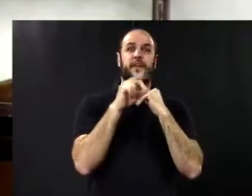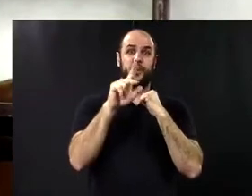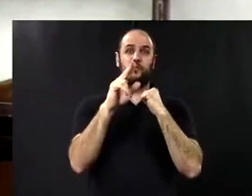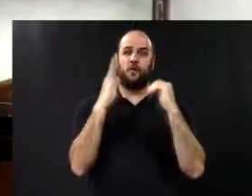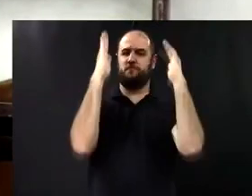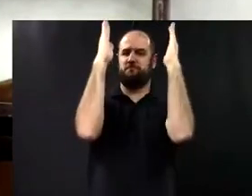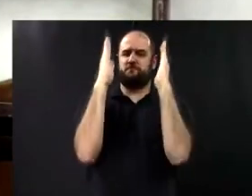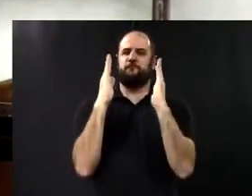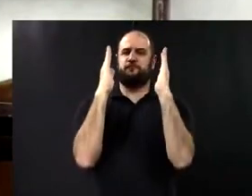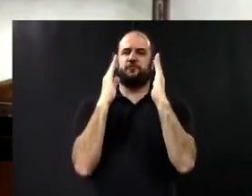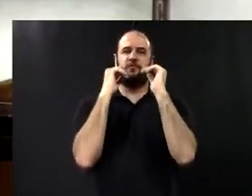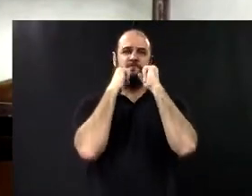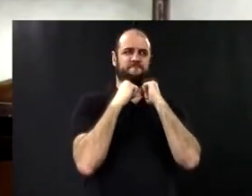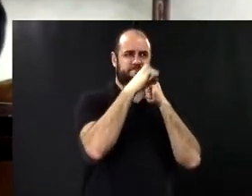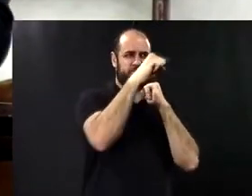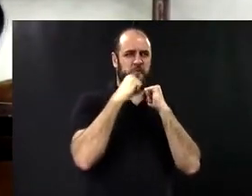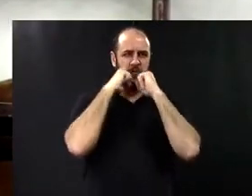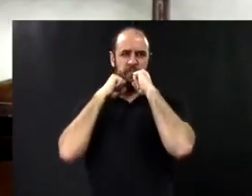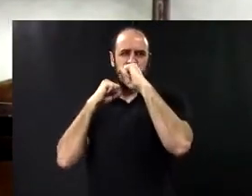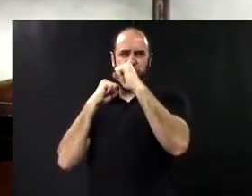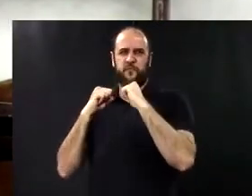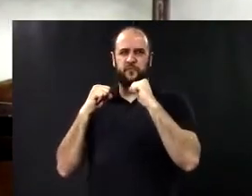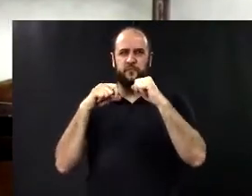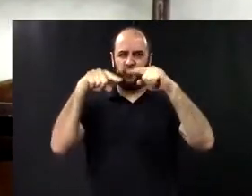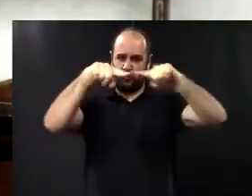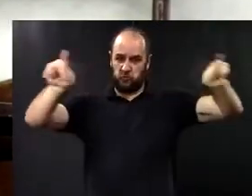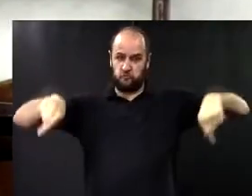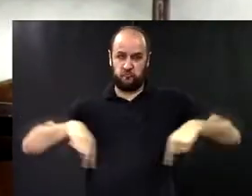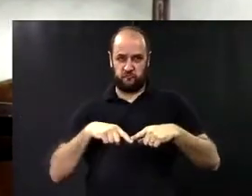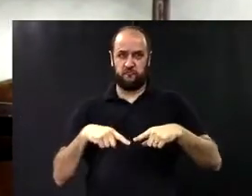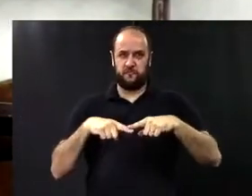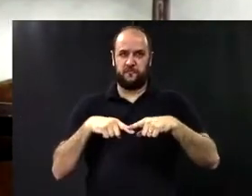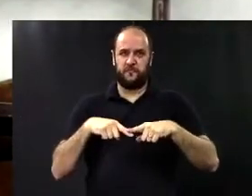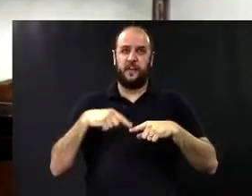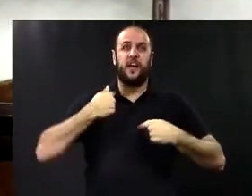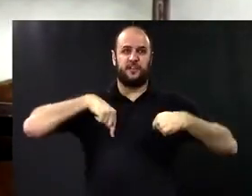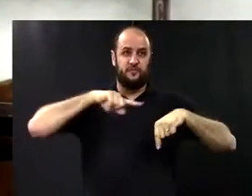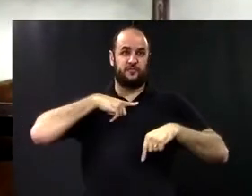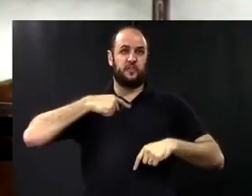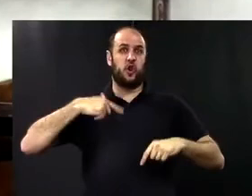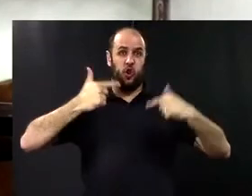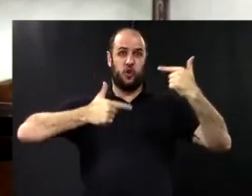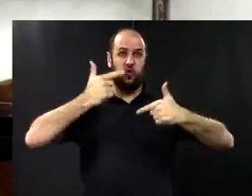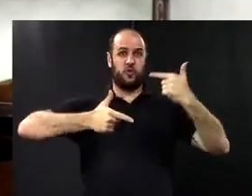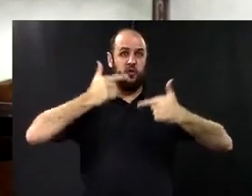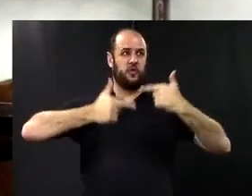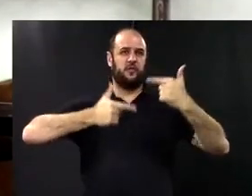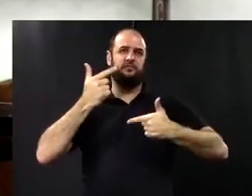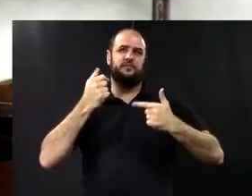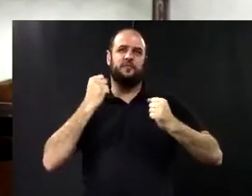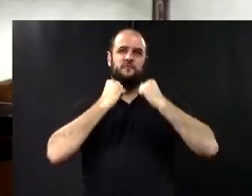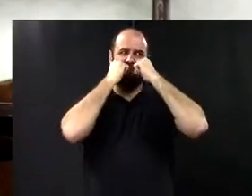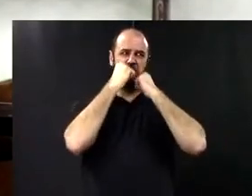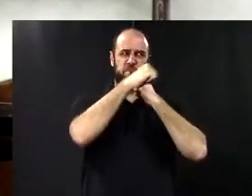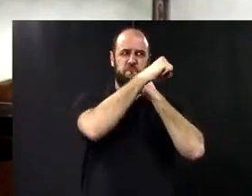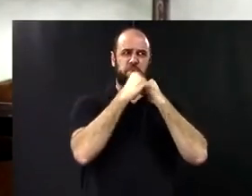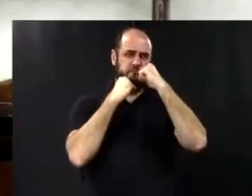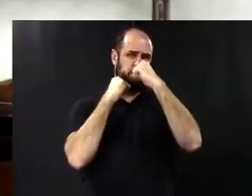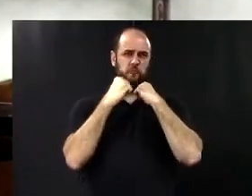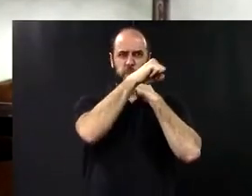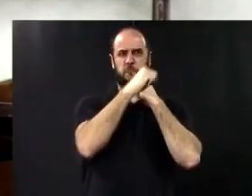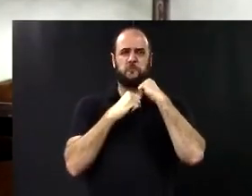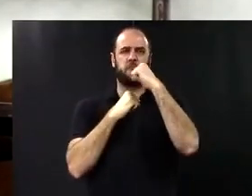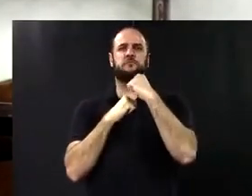lutador, em que nós, nesse ringue, nós vamos guerrear contra esse lutador, contra esse oponente, e